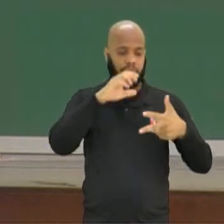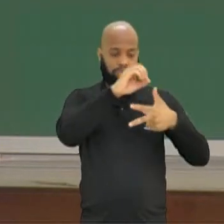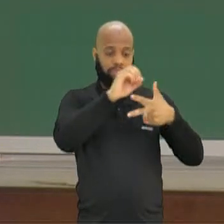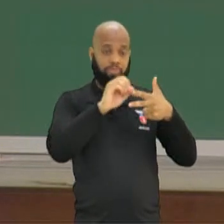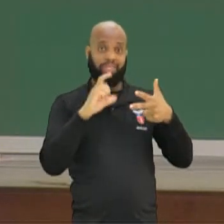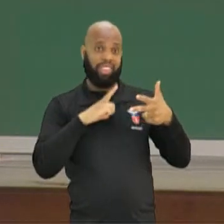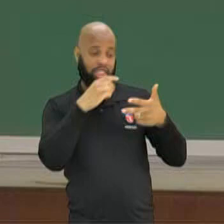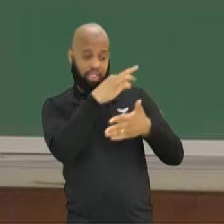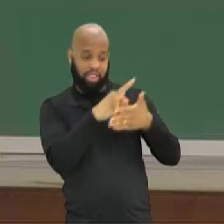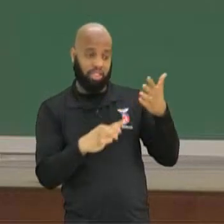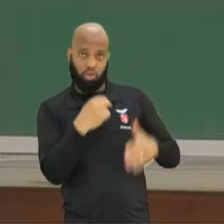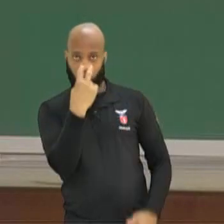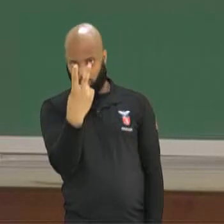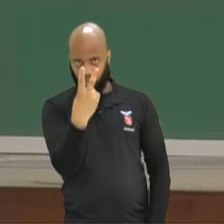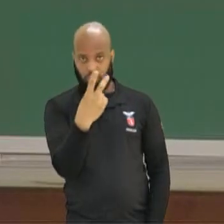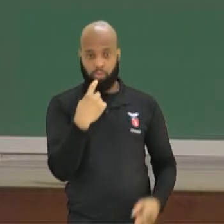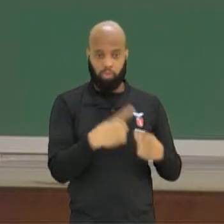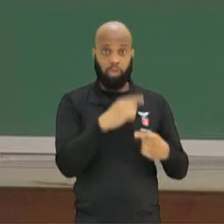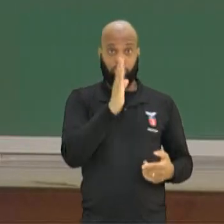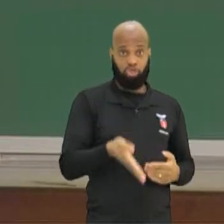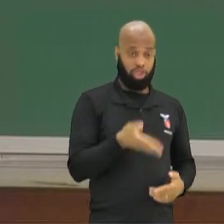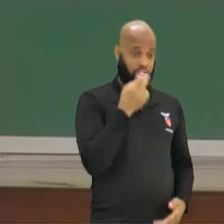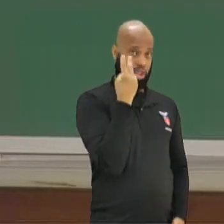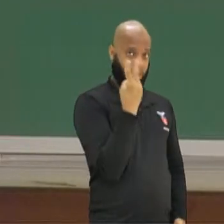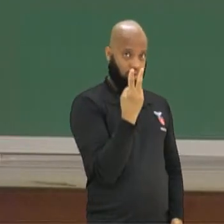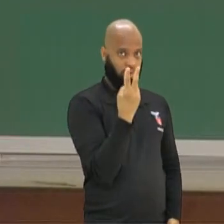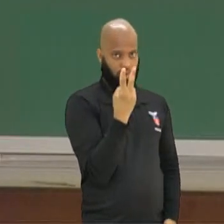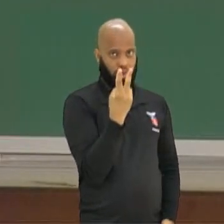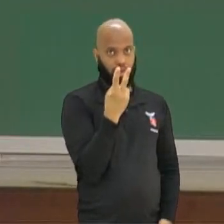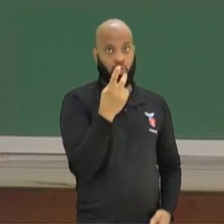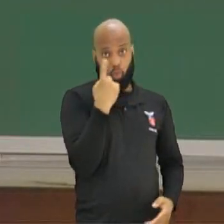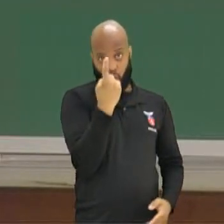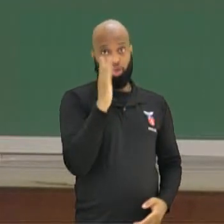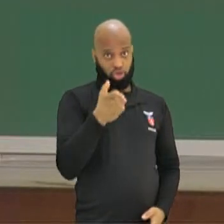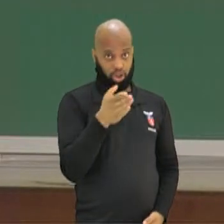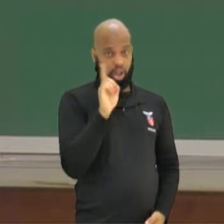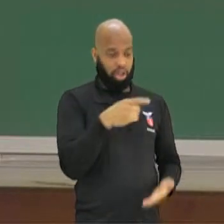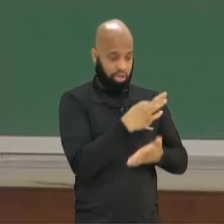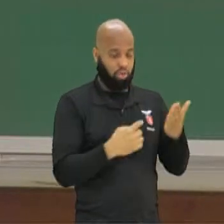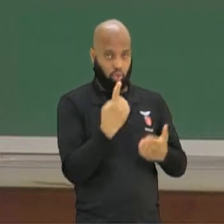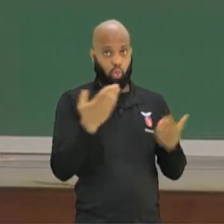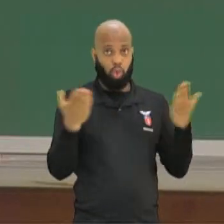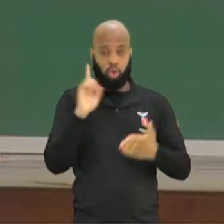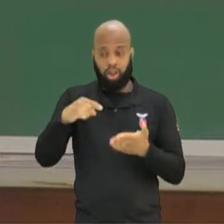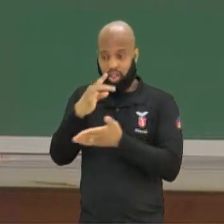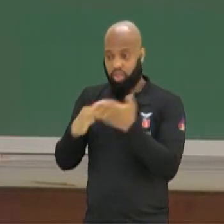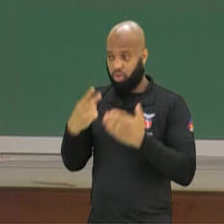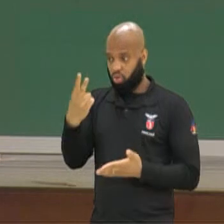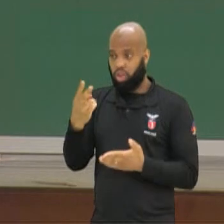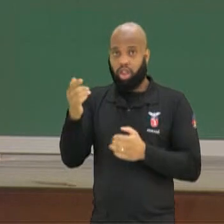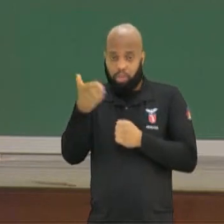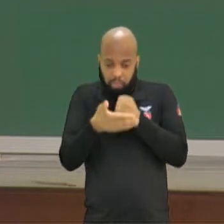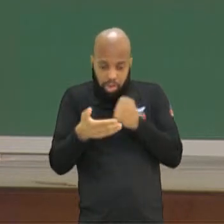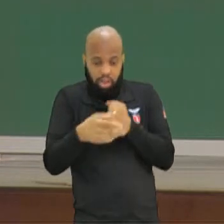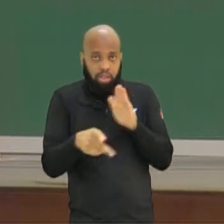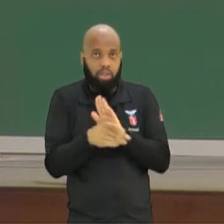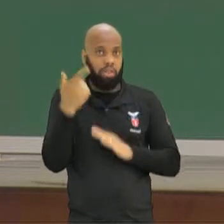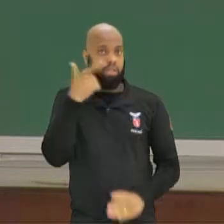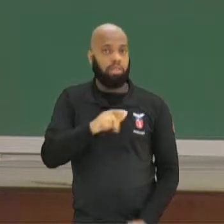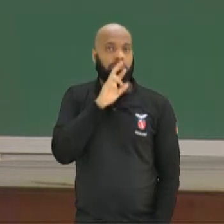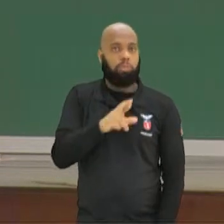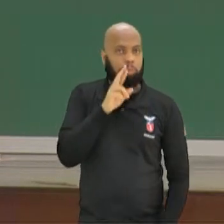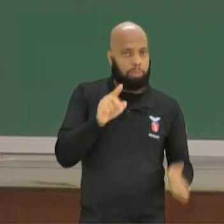textos. O texto 1 nós já lemos, que é o poema, exatamente o que nós lemos lá para trás. O texto 2 é uma base para responder a questão,